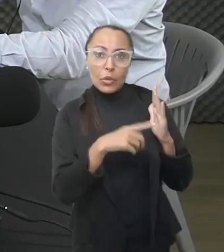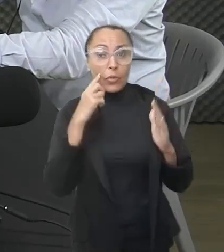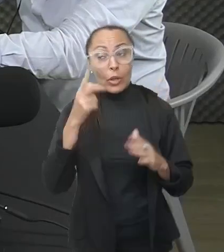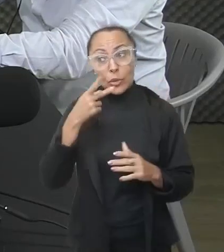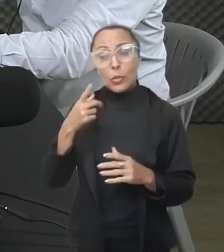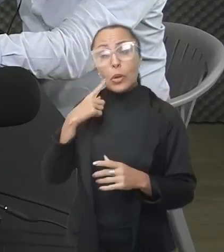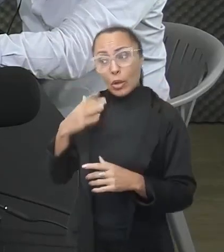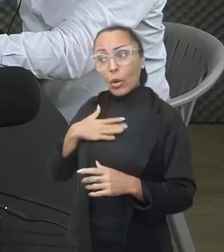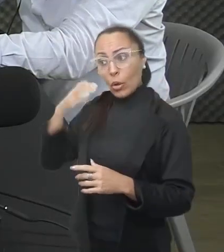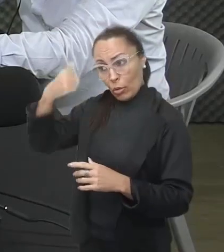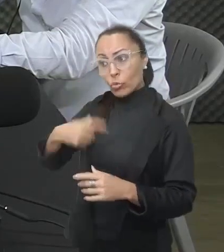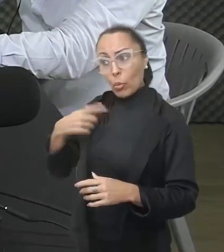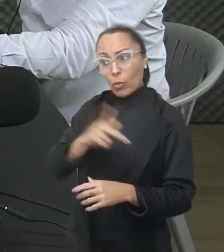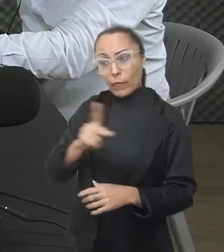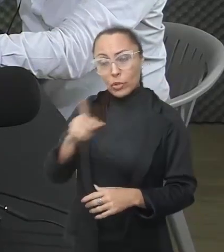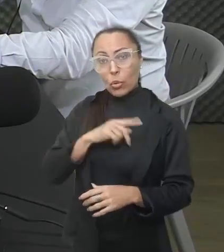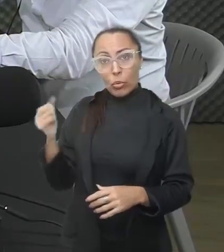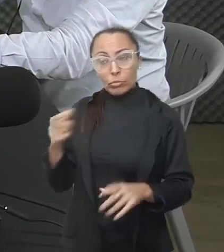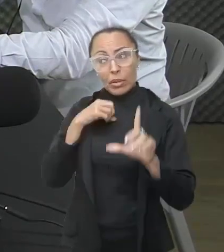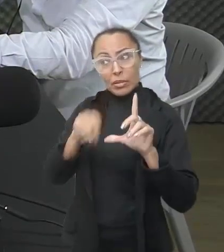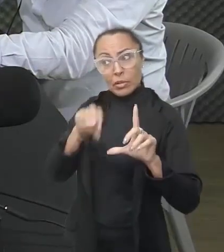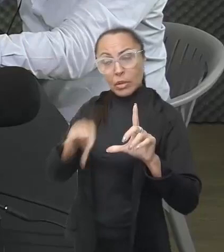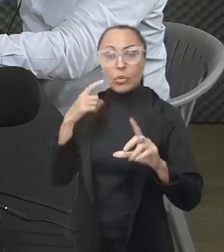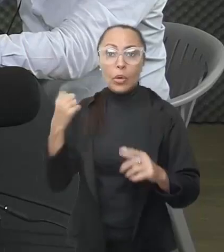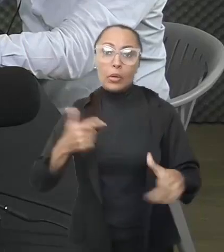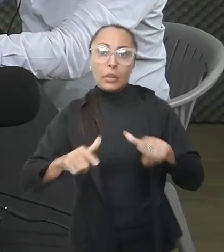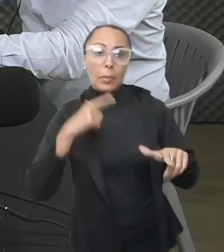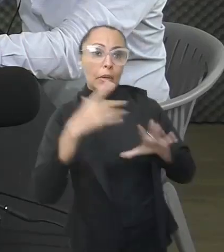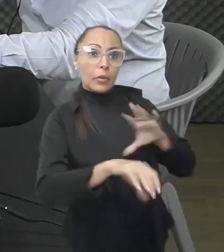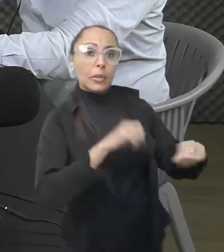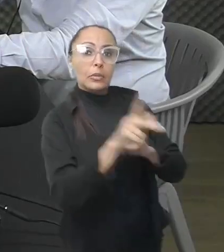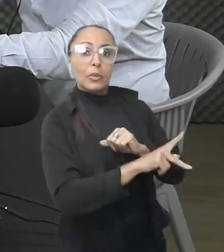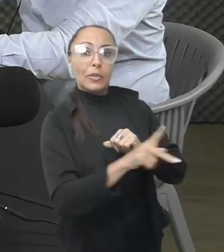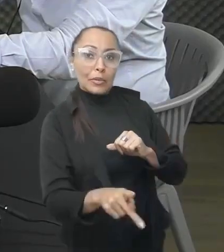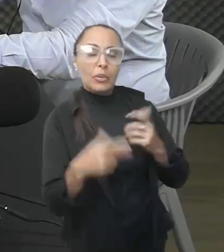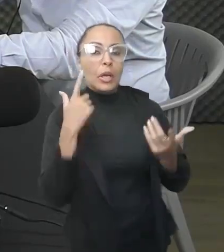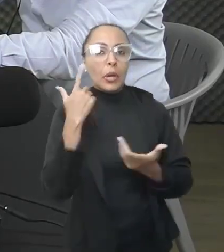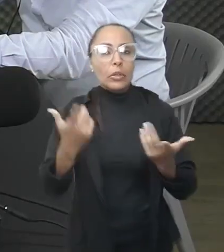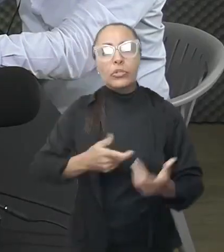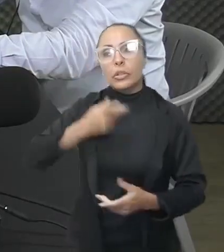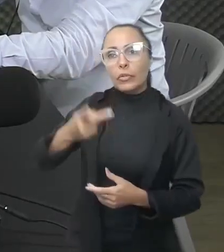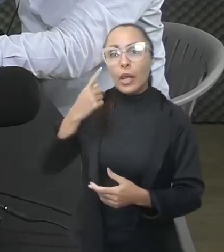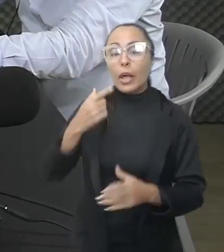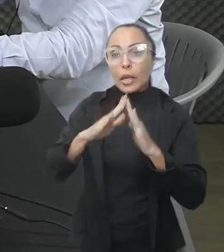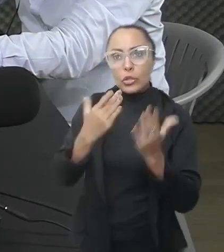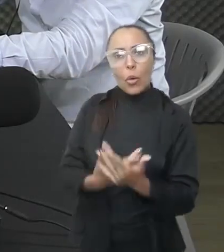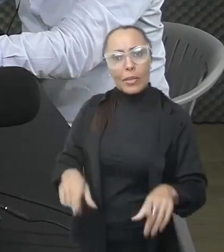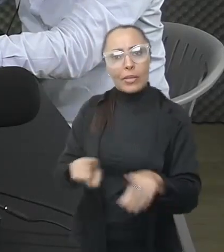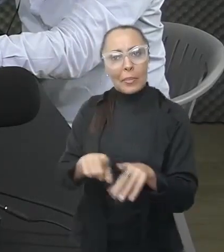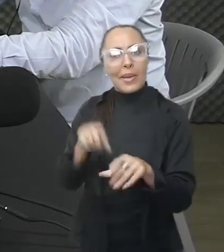professor da licenciatura, né? Trabalho com formação de professores, e quando a gente fala que a escola também é um